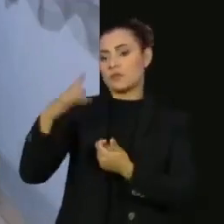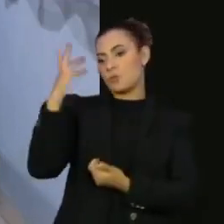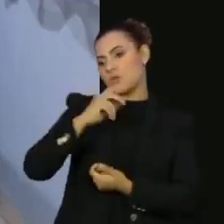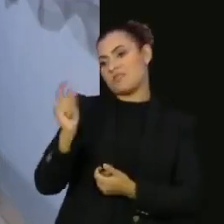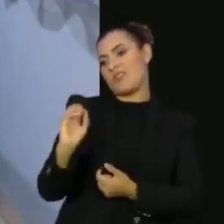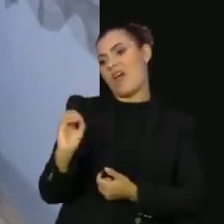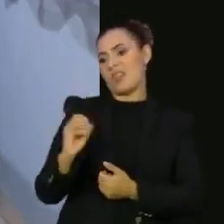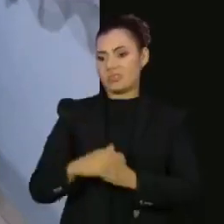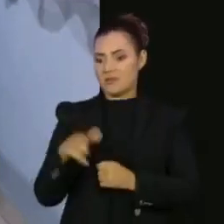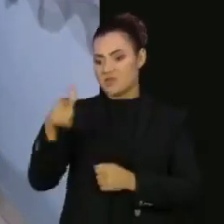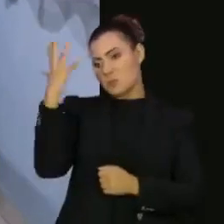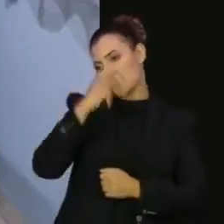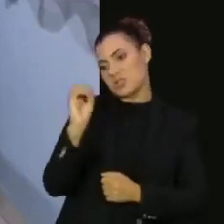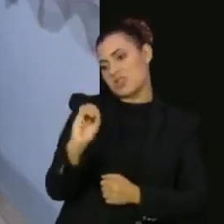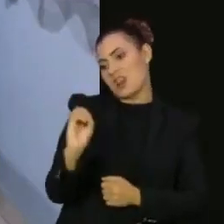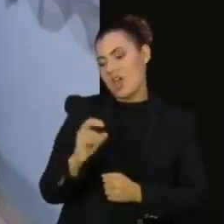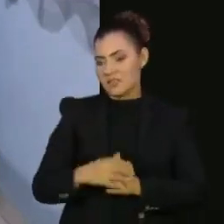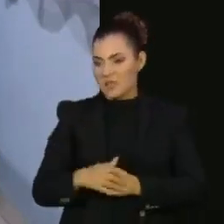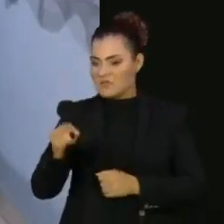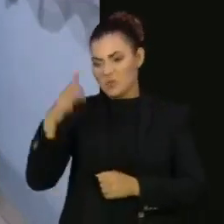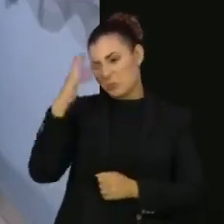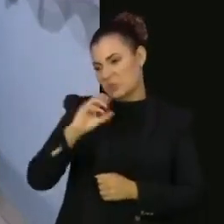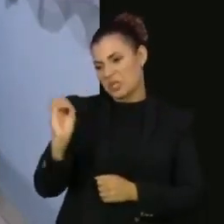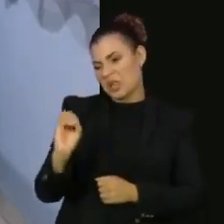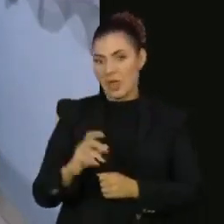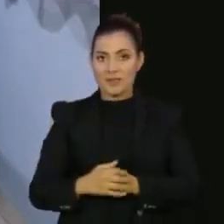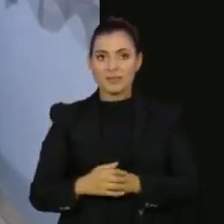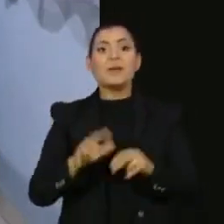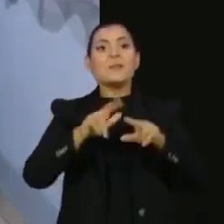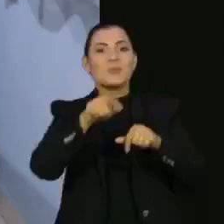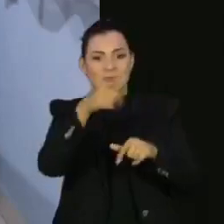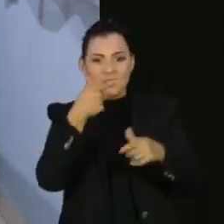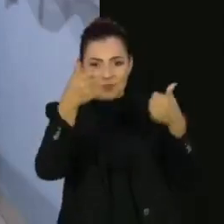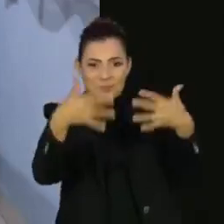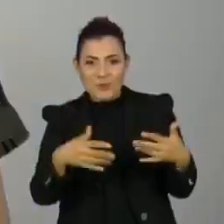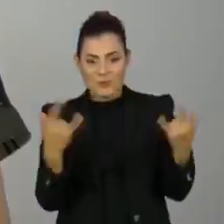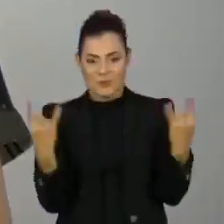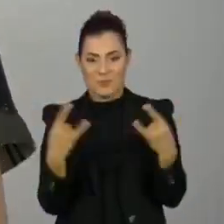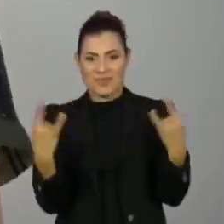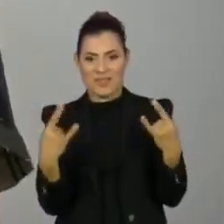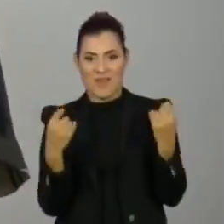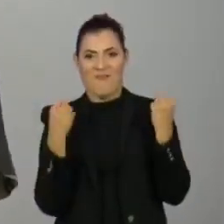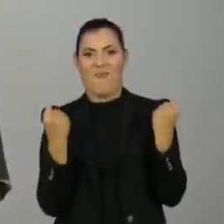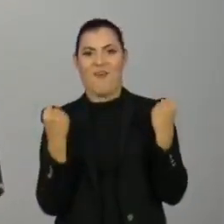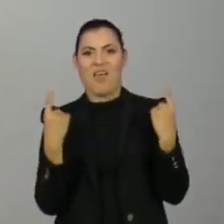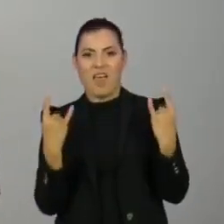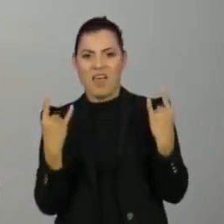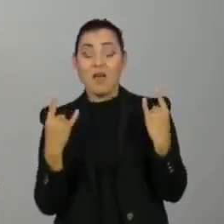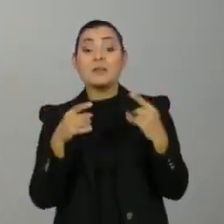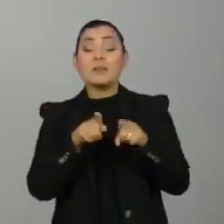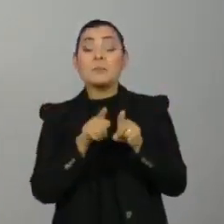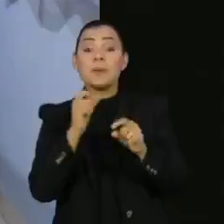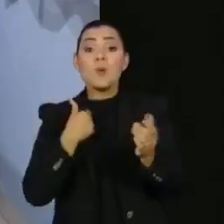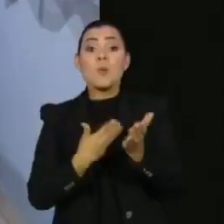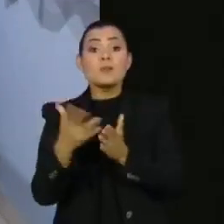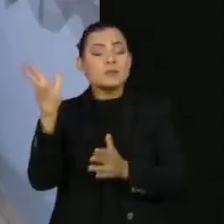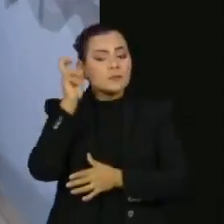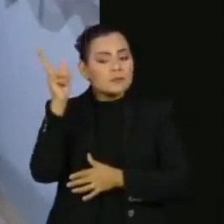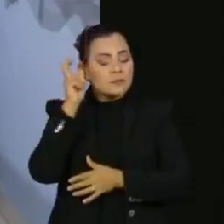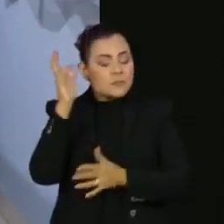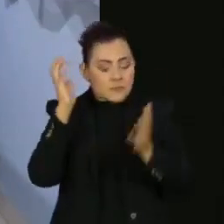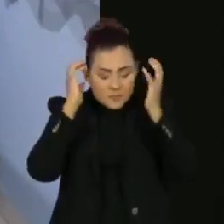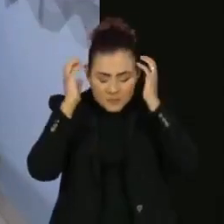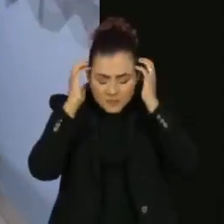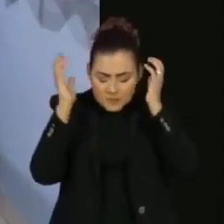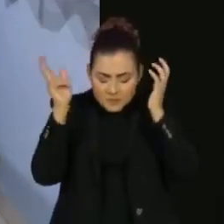bonita, sabe? Até essa questão do metal que você falou aí, eu comecei a ouvir heavy